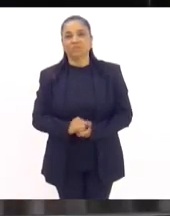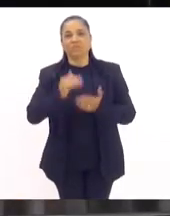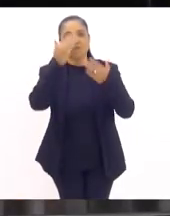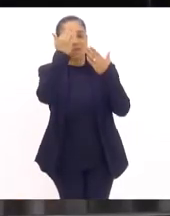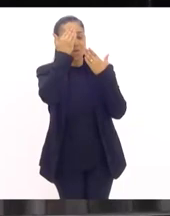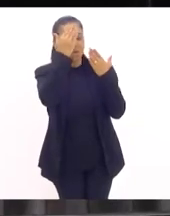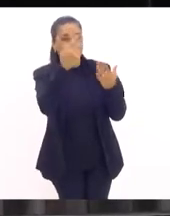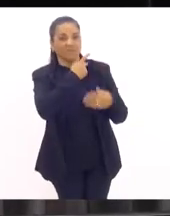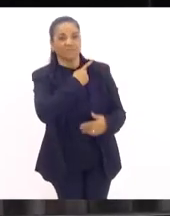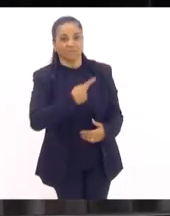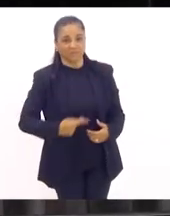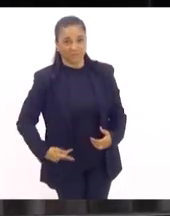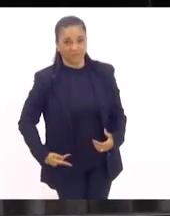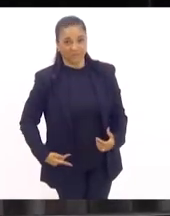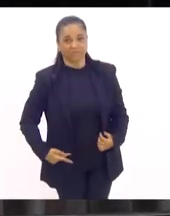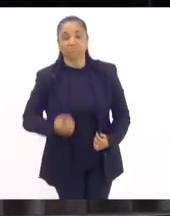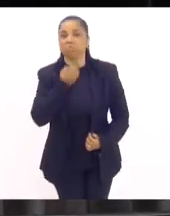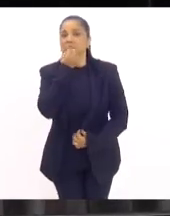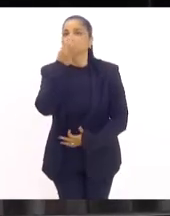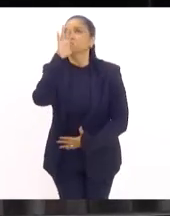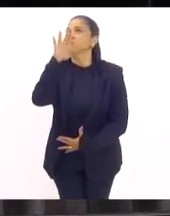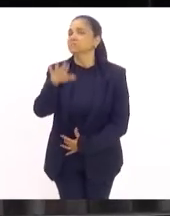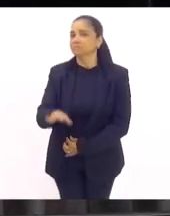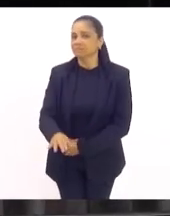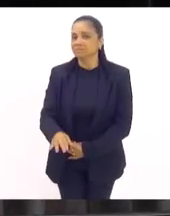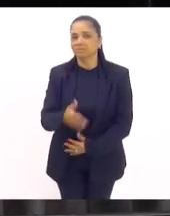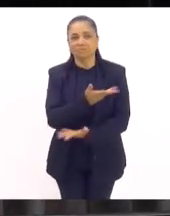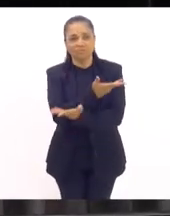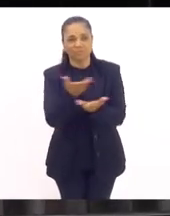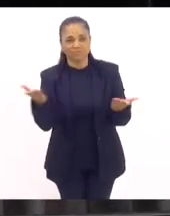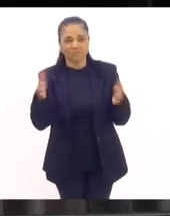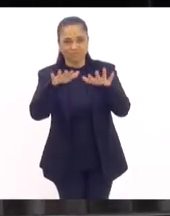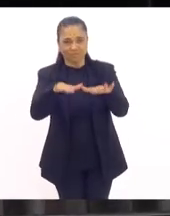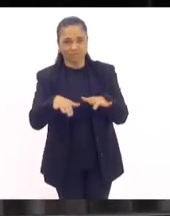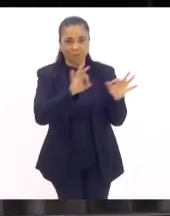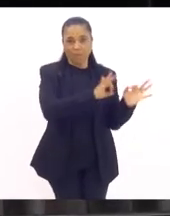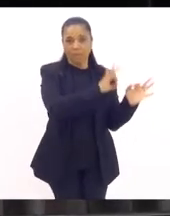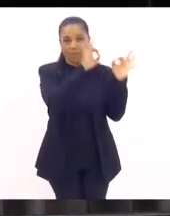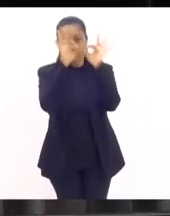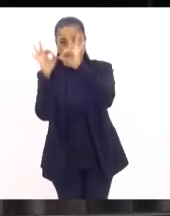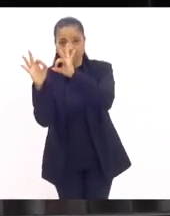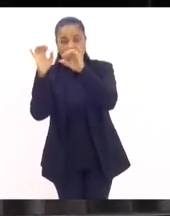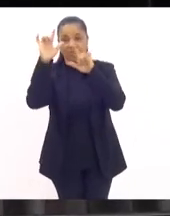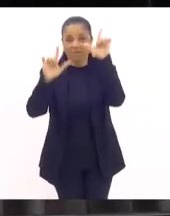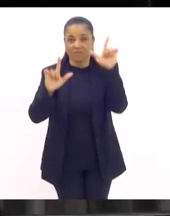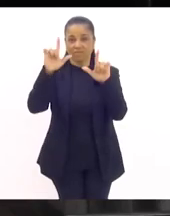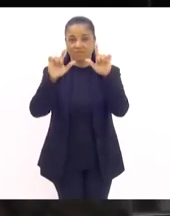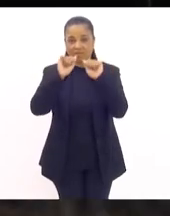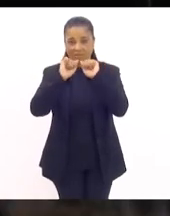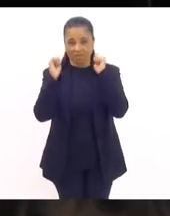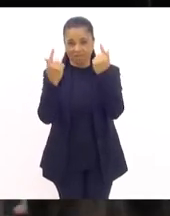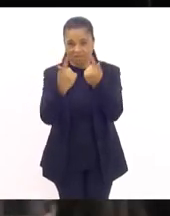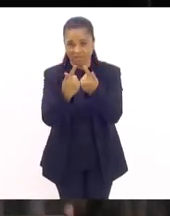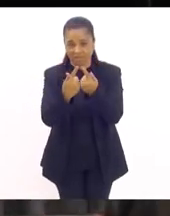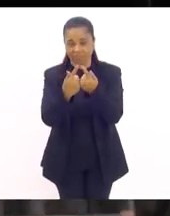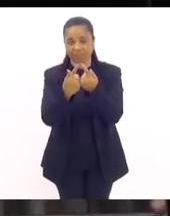Obrigada, presidenta. Boa tarde para todas as pessoas que estão nos assistindo também pela TV Alerj. Queria dizer, né,